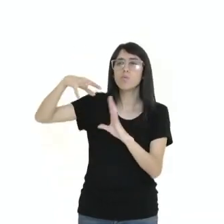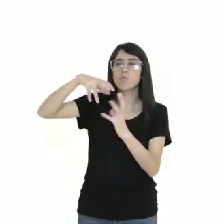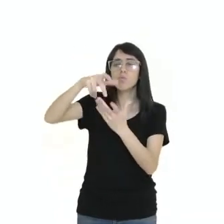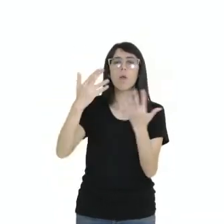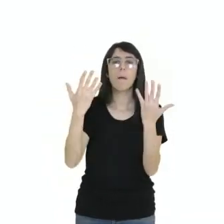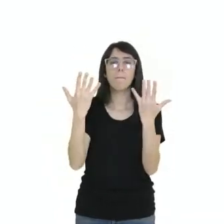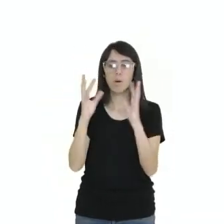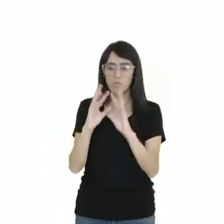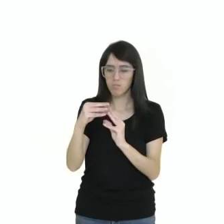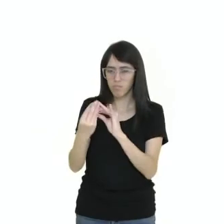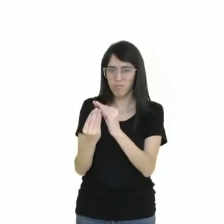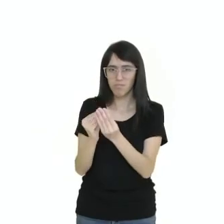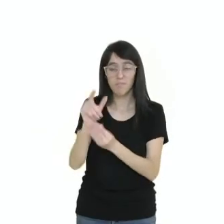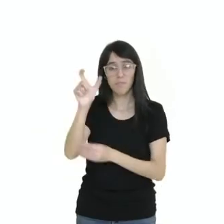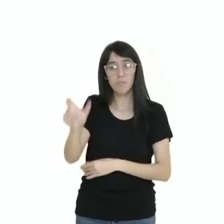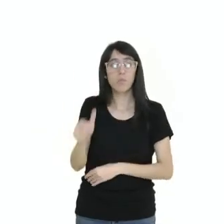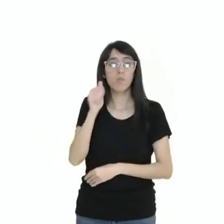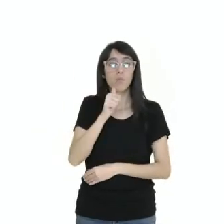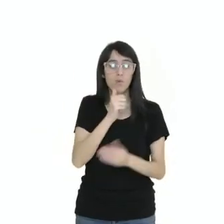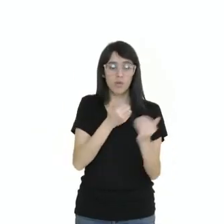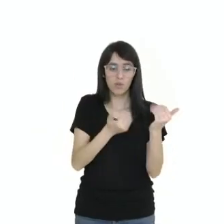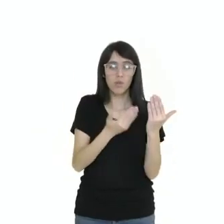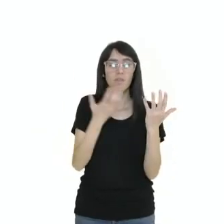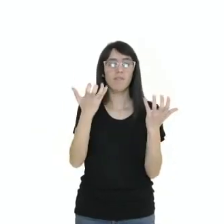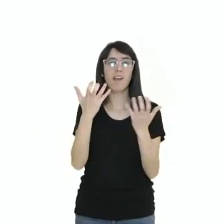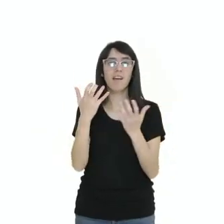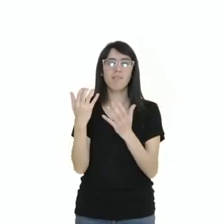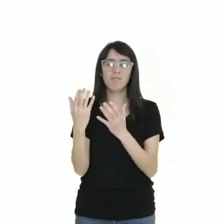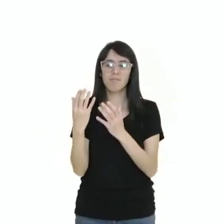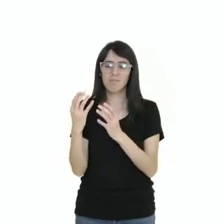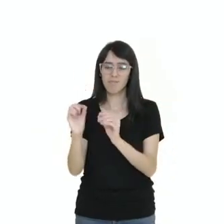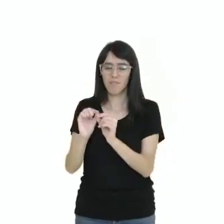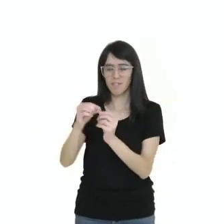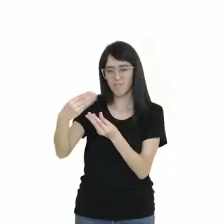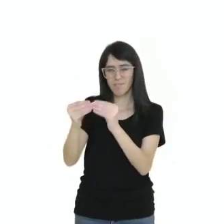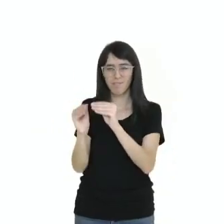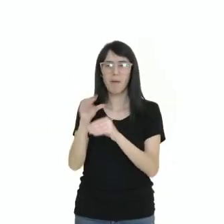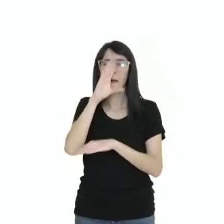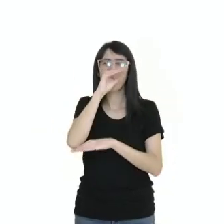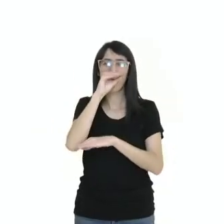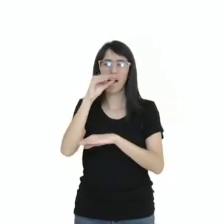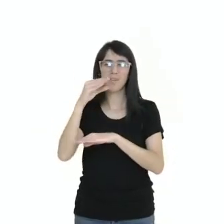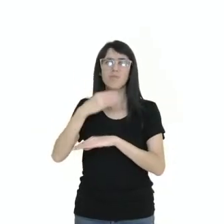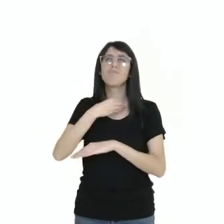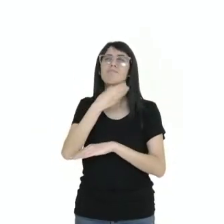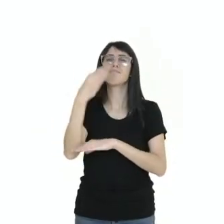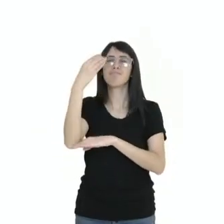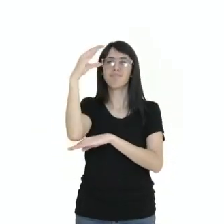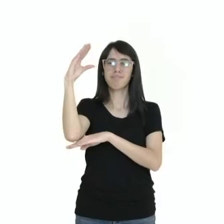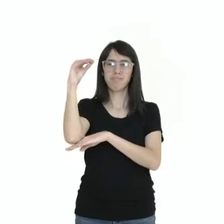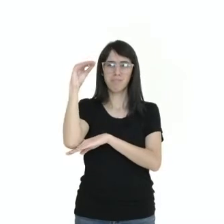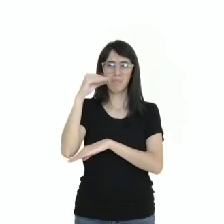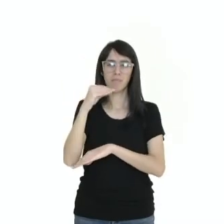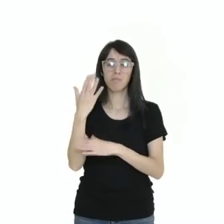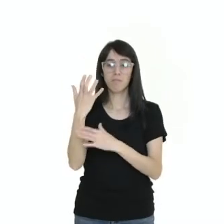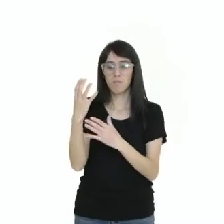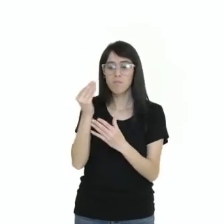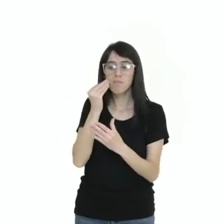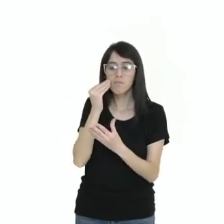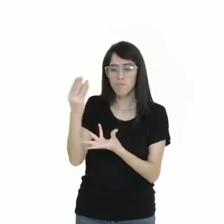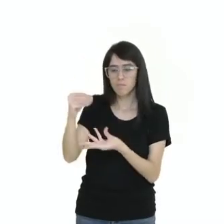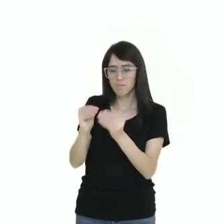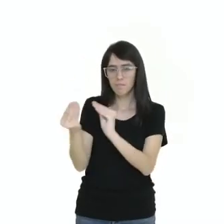tato. Uma jovem resolveu construir um cisne usando a técnica do origami, utilizando uma folha de papel de 18 centímetros por